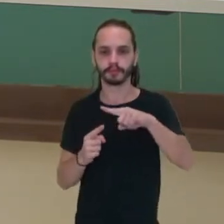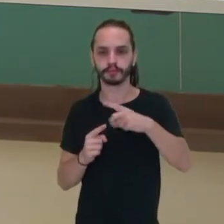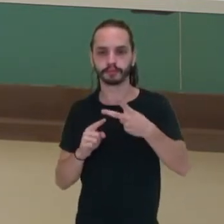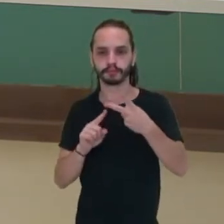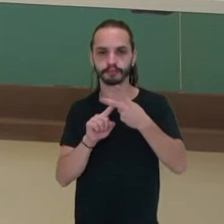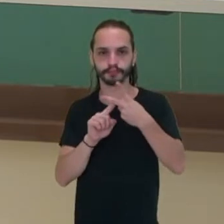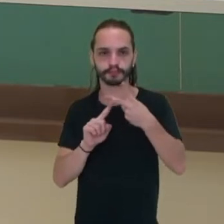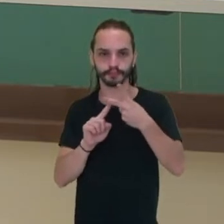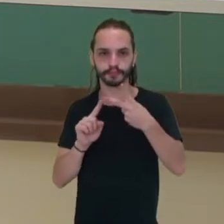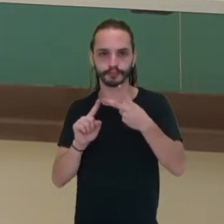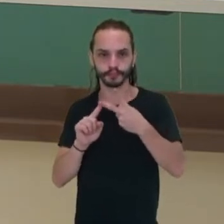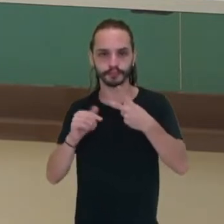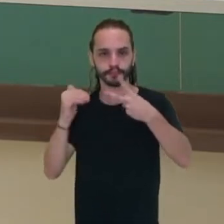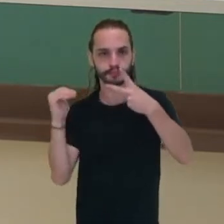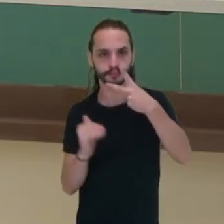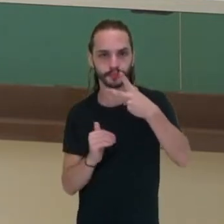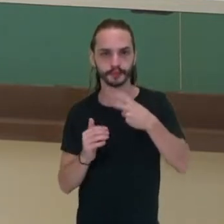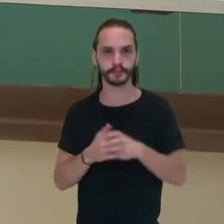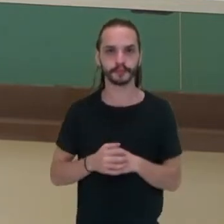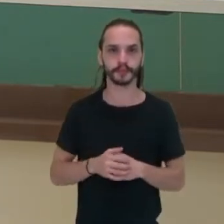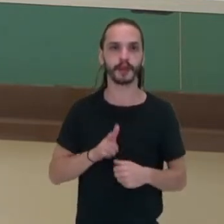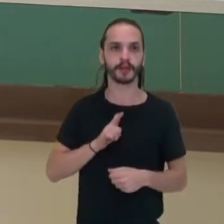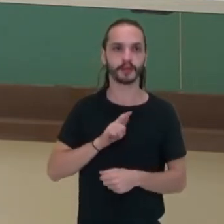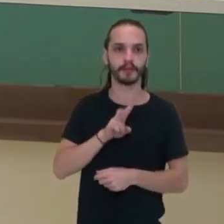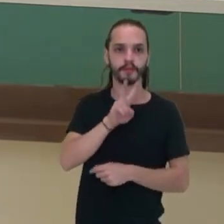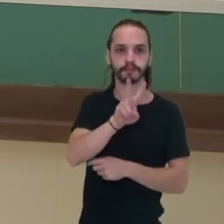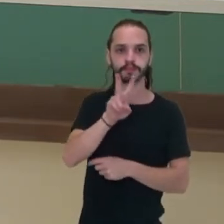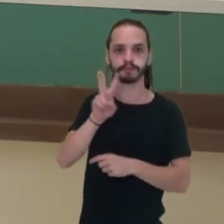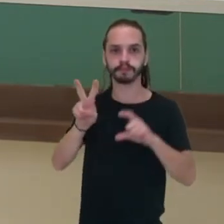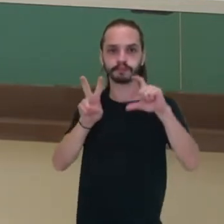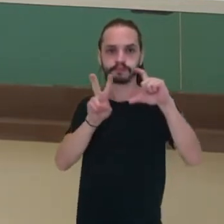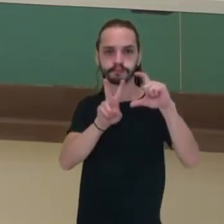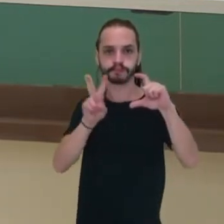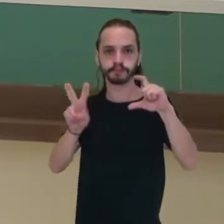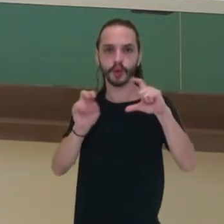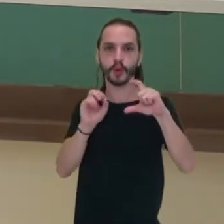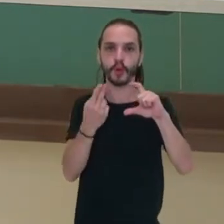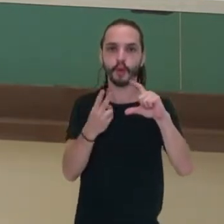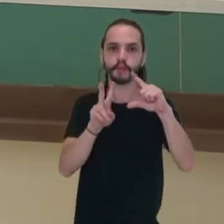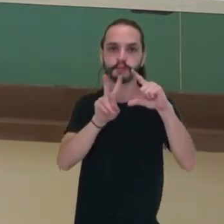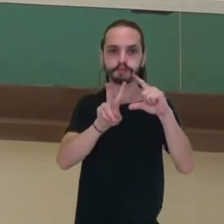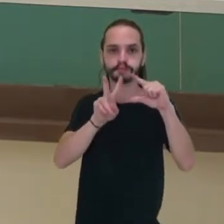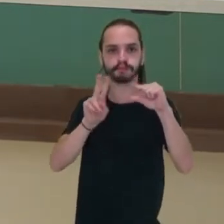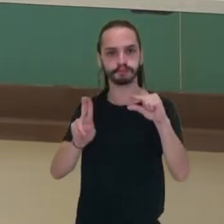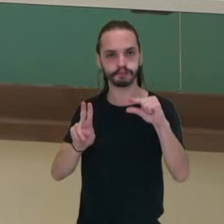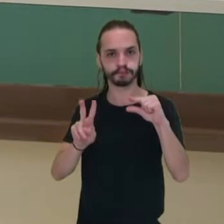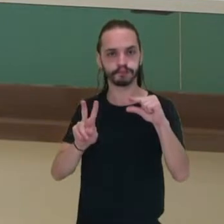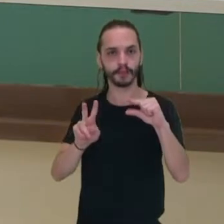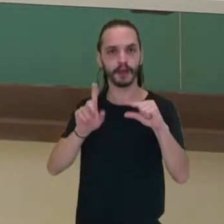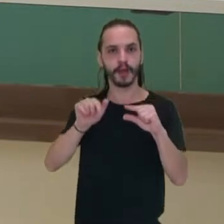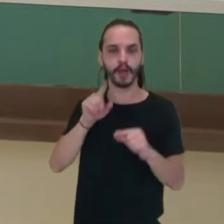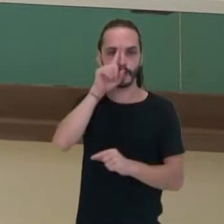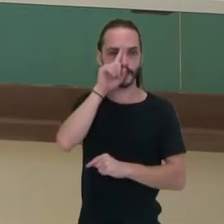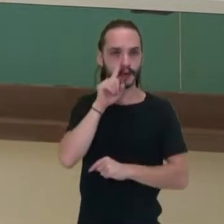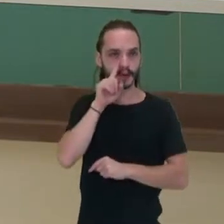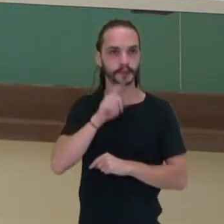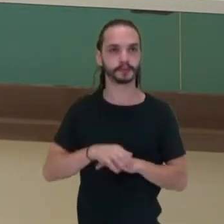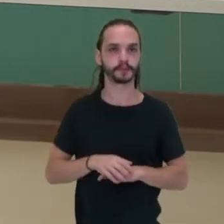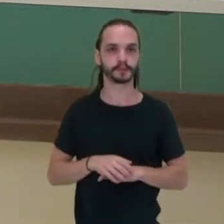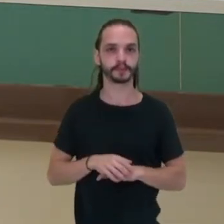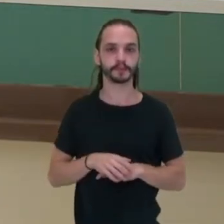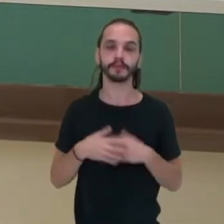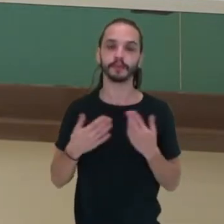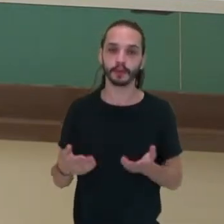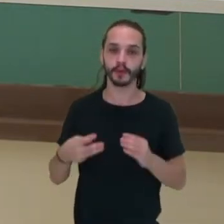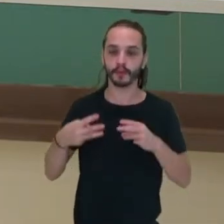cor amarela, vezão, vezão ou vezão, vezinho. Pelo menos um V maiúsculo ali, ele já determina a cor amarela. Esses fatores, para